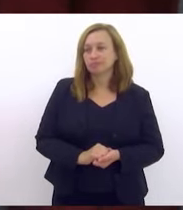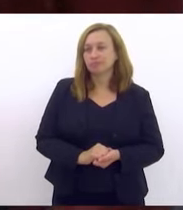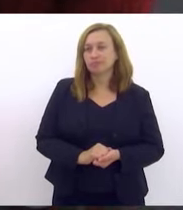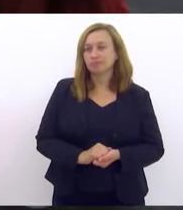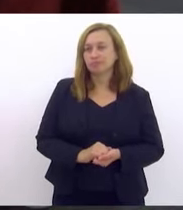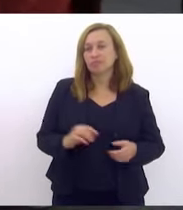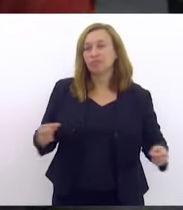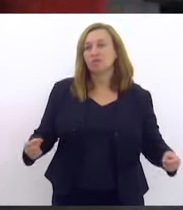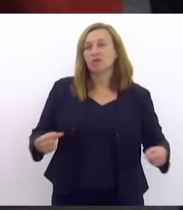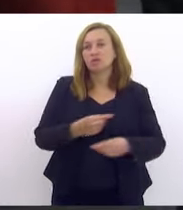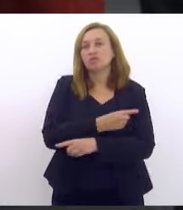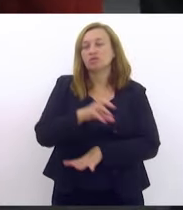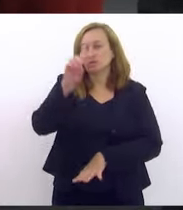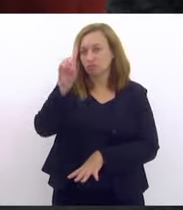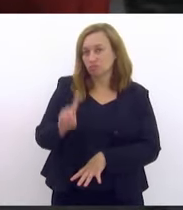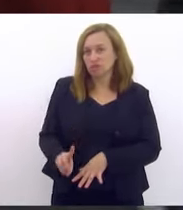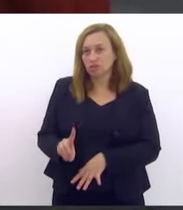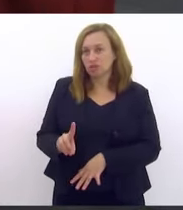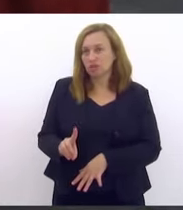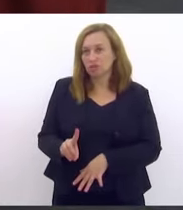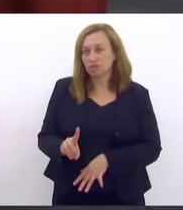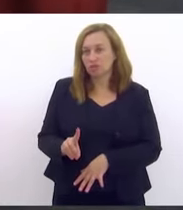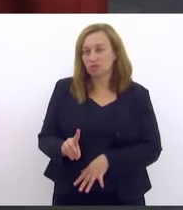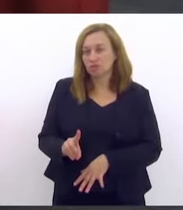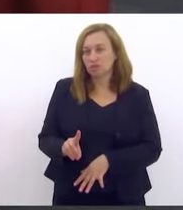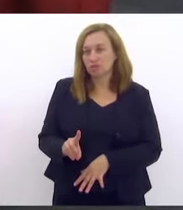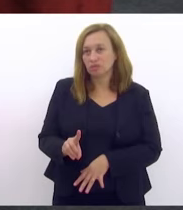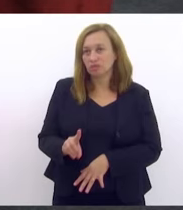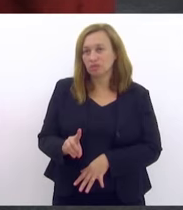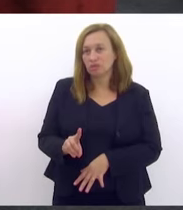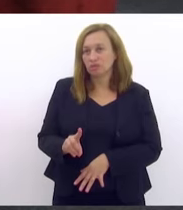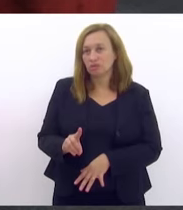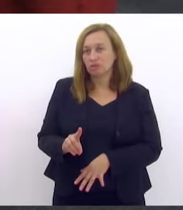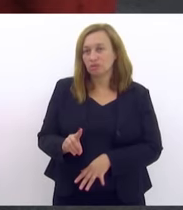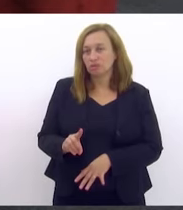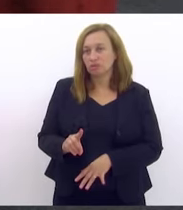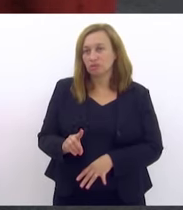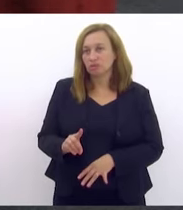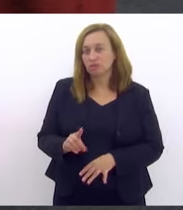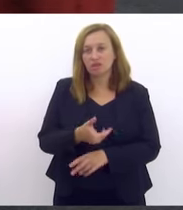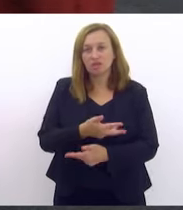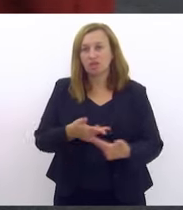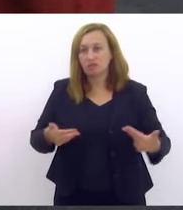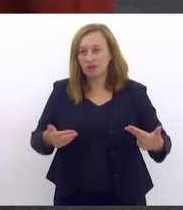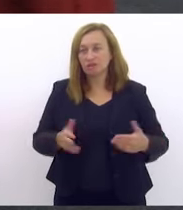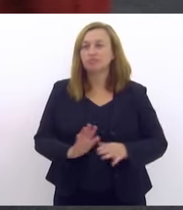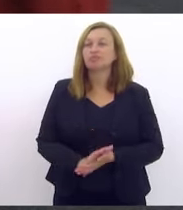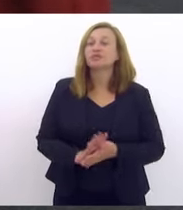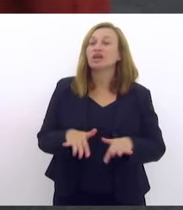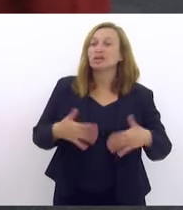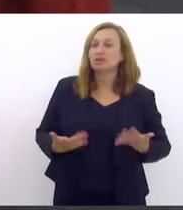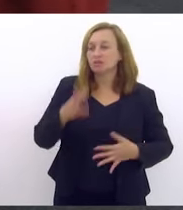Contraria o direito adquirido, ato jurídico perfeito, etc. Assim, pois, senhor presidente,